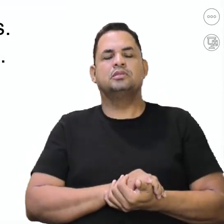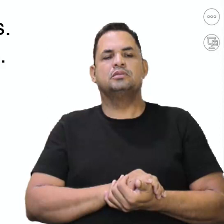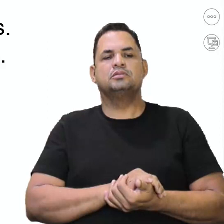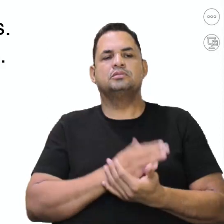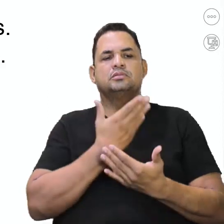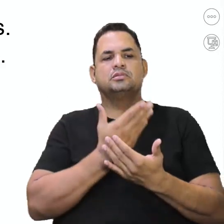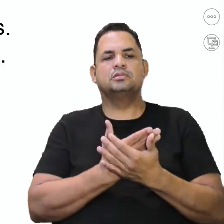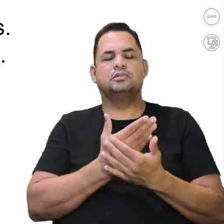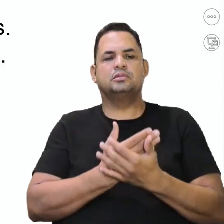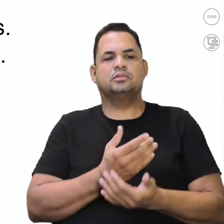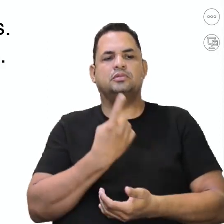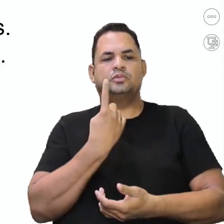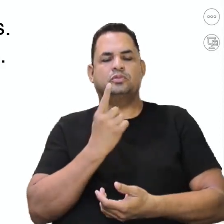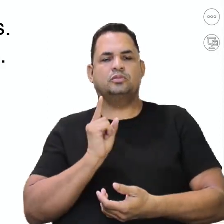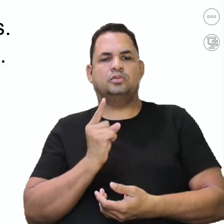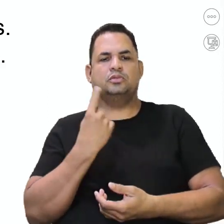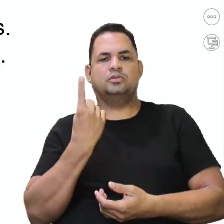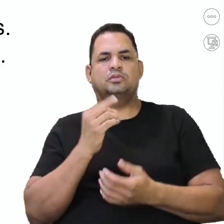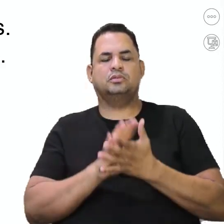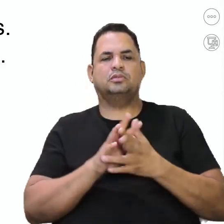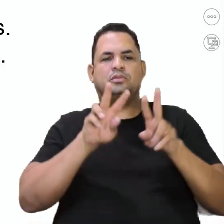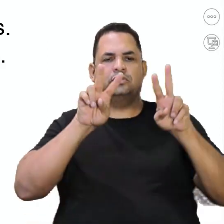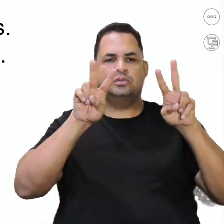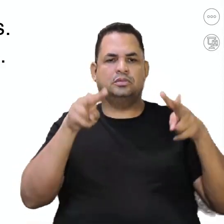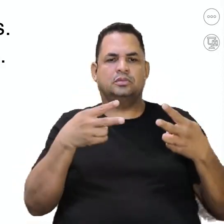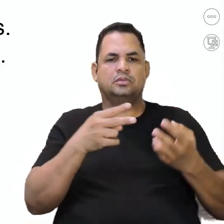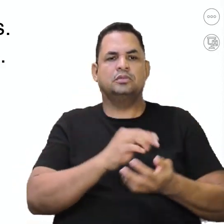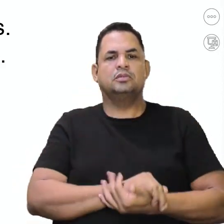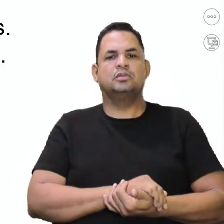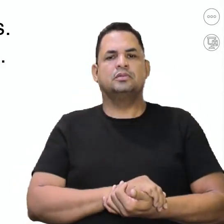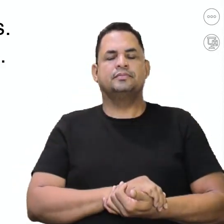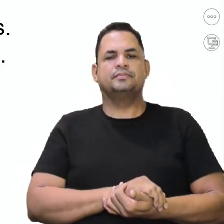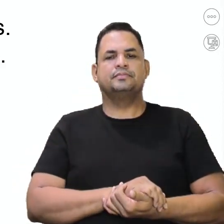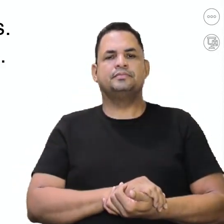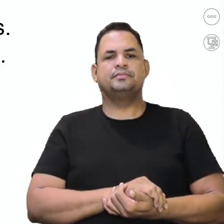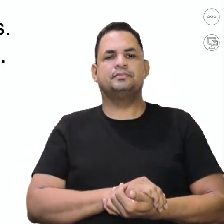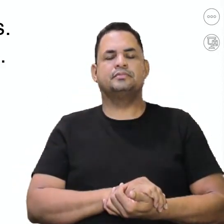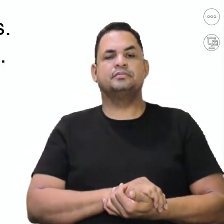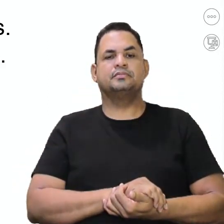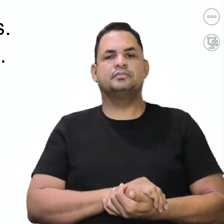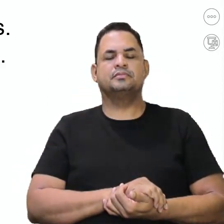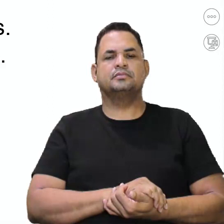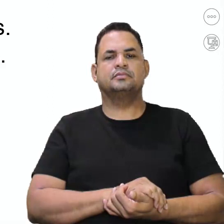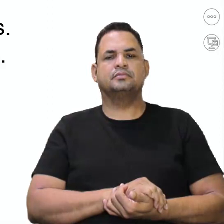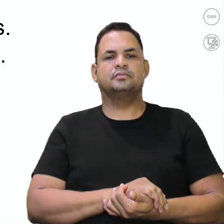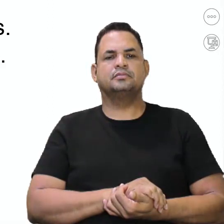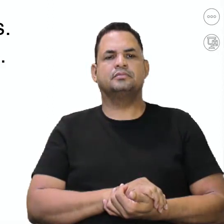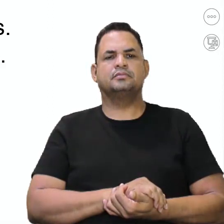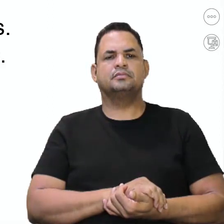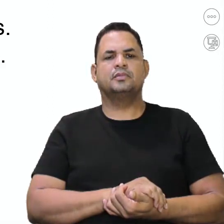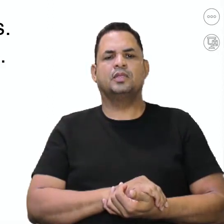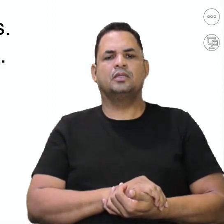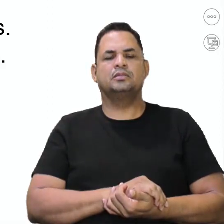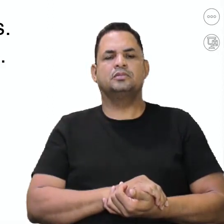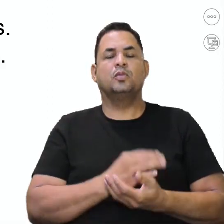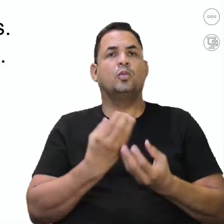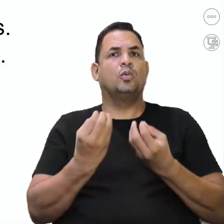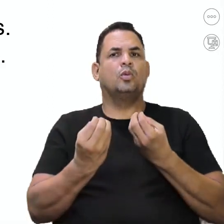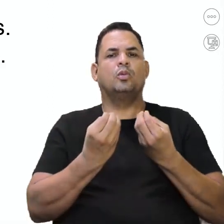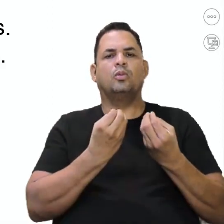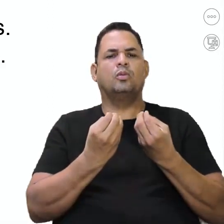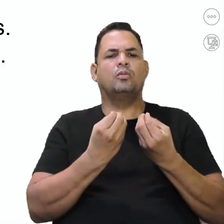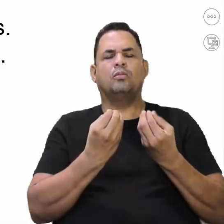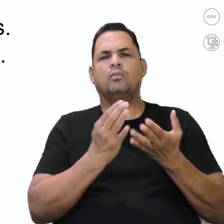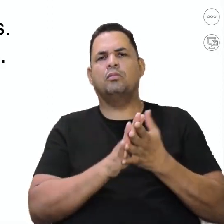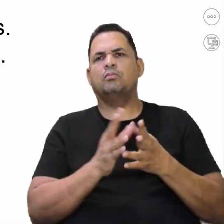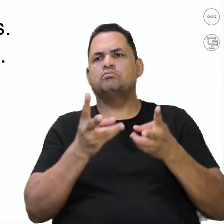aula 1.1, que leva o título de How can I read the world? Como eu posso ler